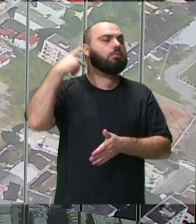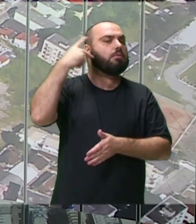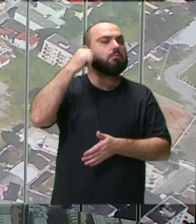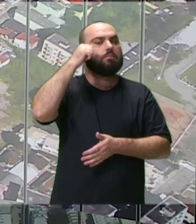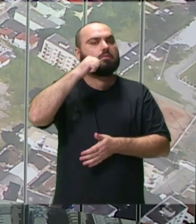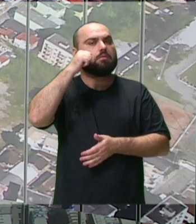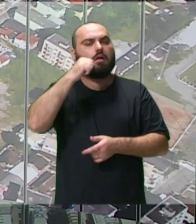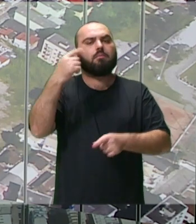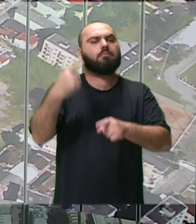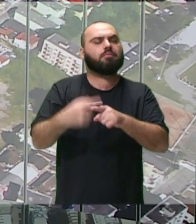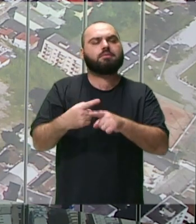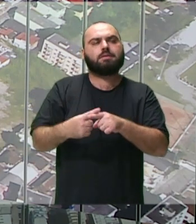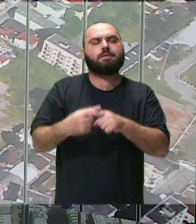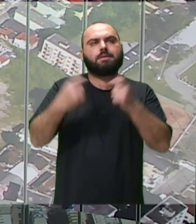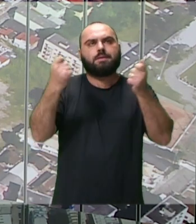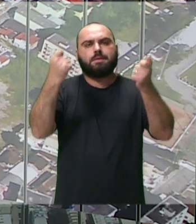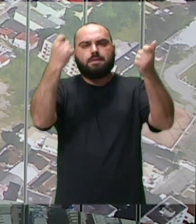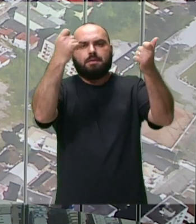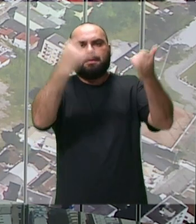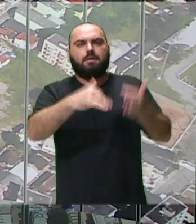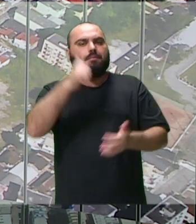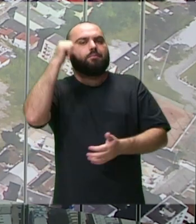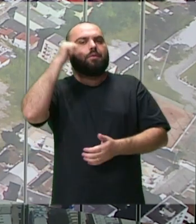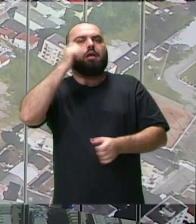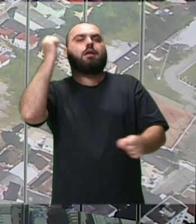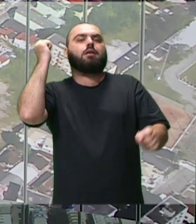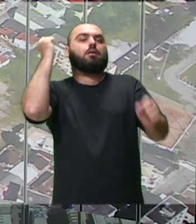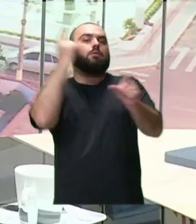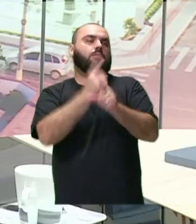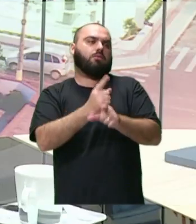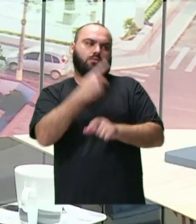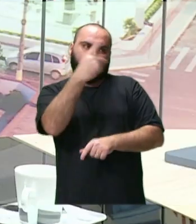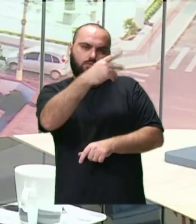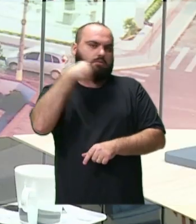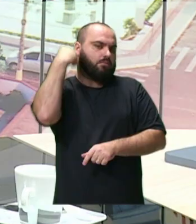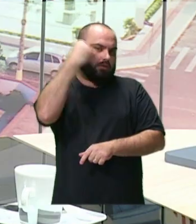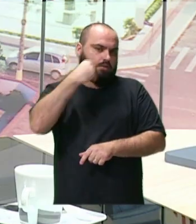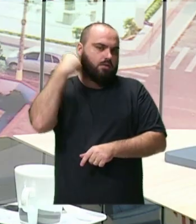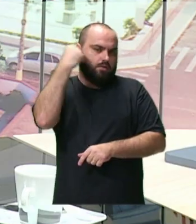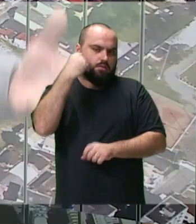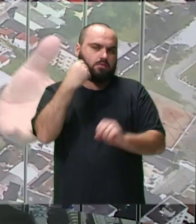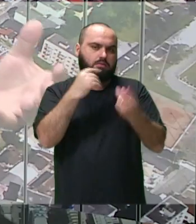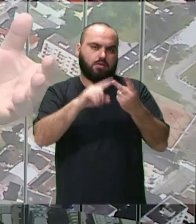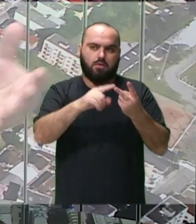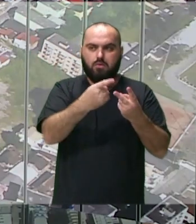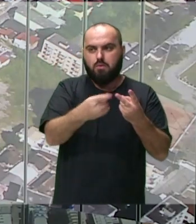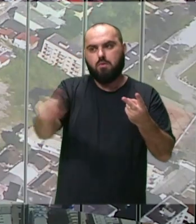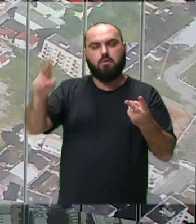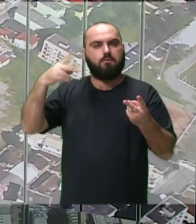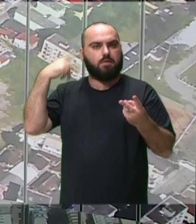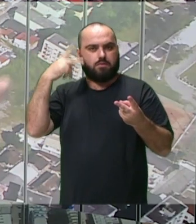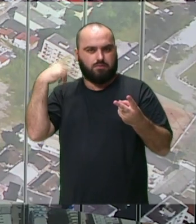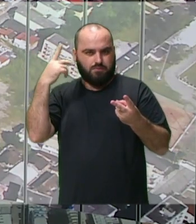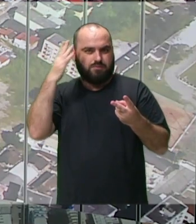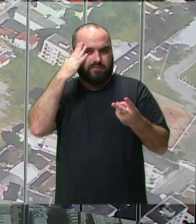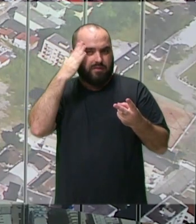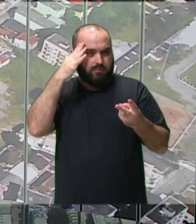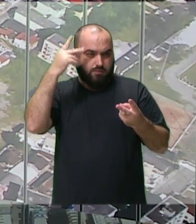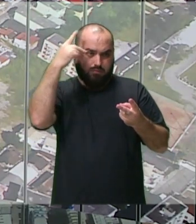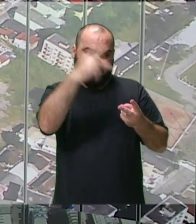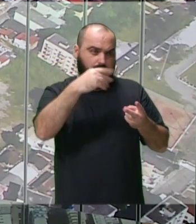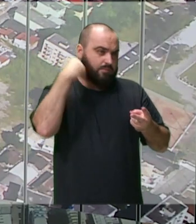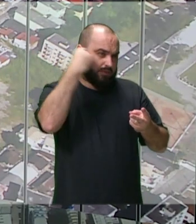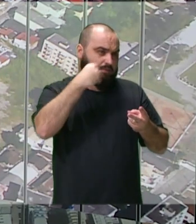principais dificuldades que uma mulher encontra, pode falar pela sua experiência ou das outras vereadoras, se essas experiências chegaram até a